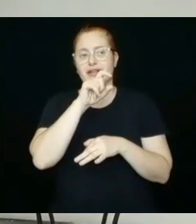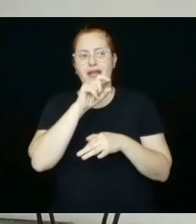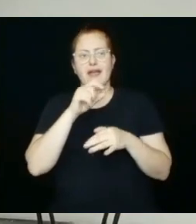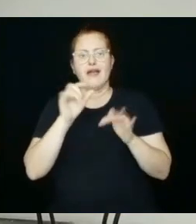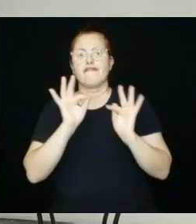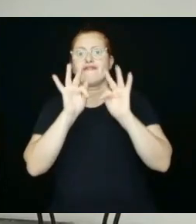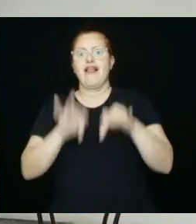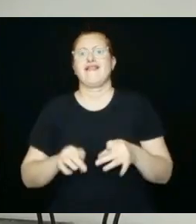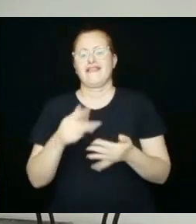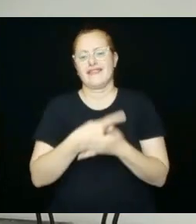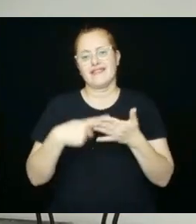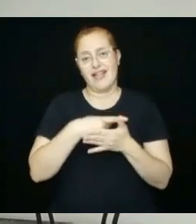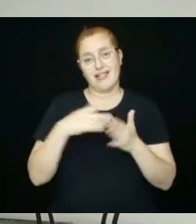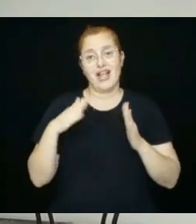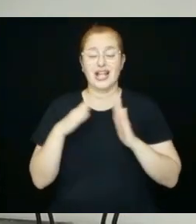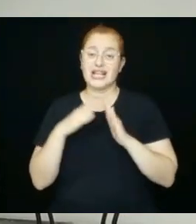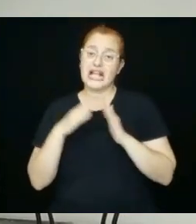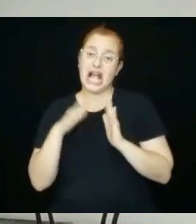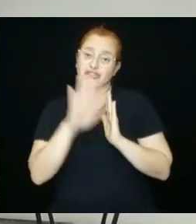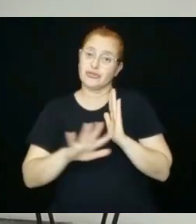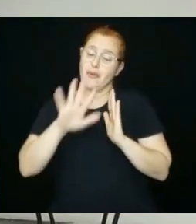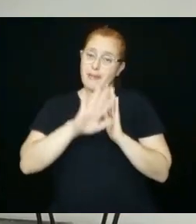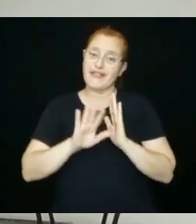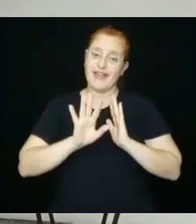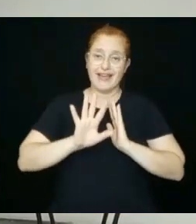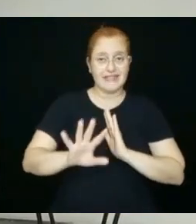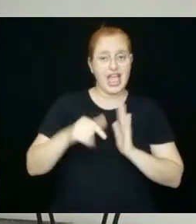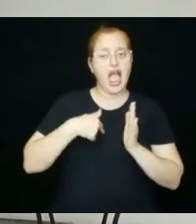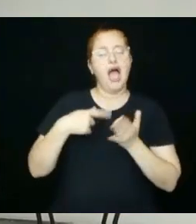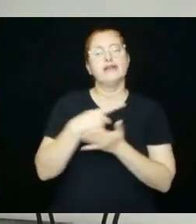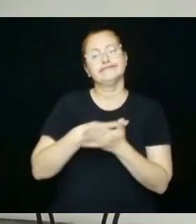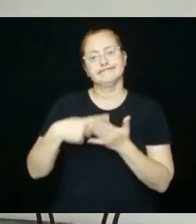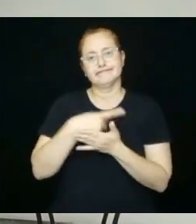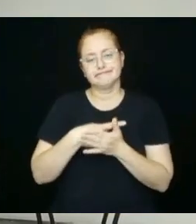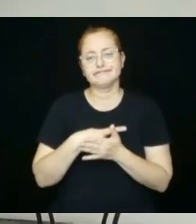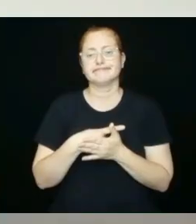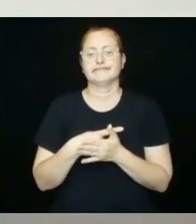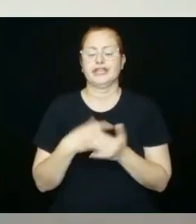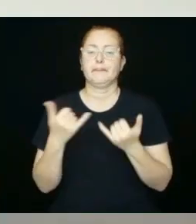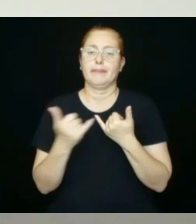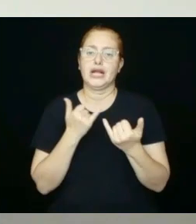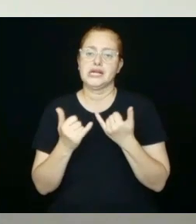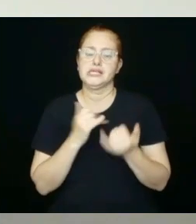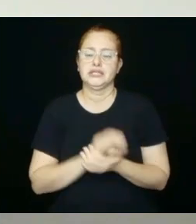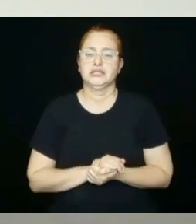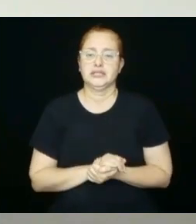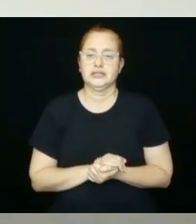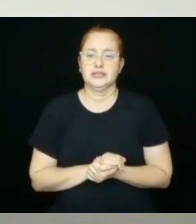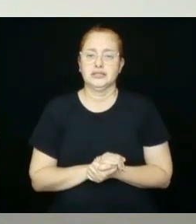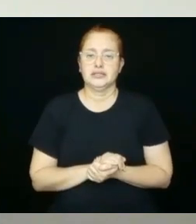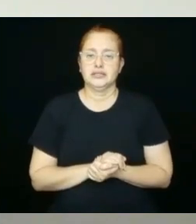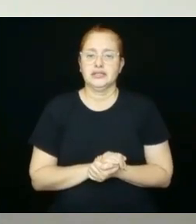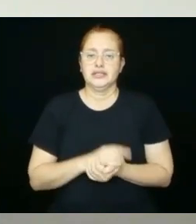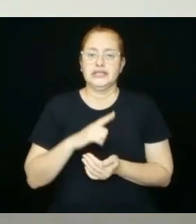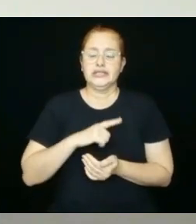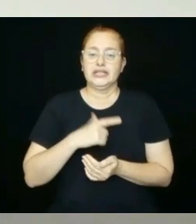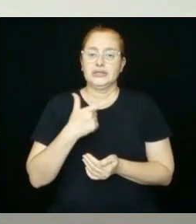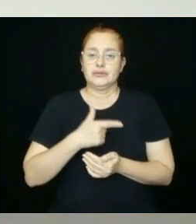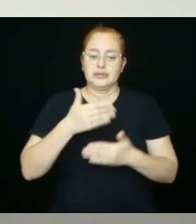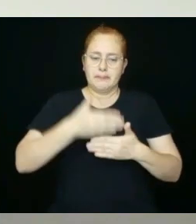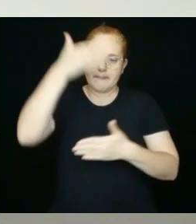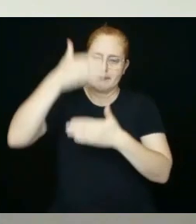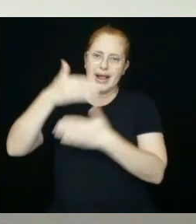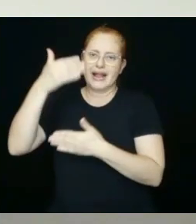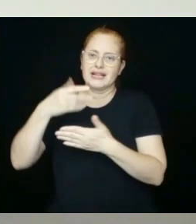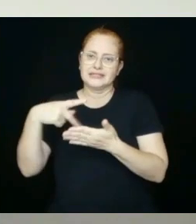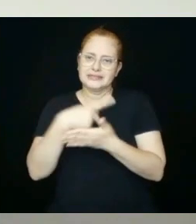final. Em casa, geralmente é isso, né? Eu estou desenhando, faço por exemplo, tem 2 paredes com